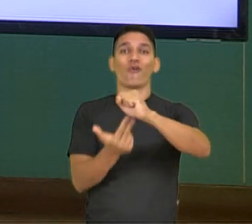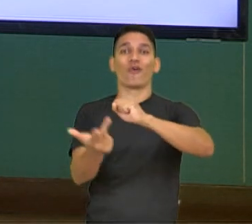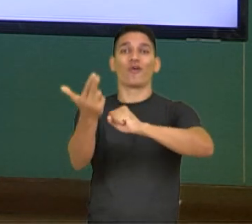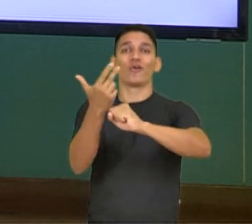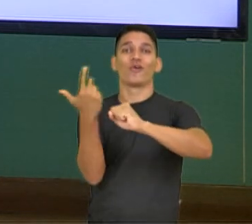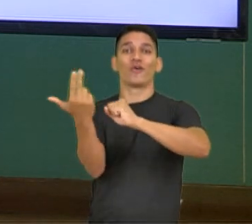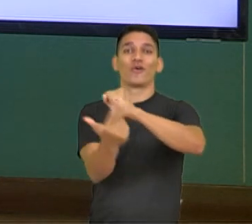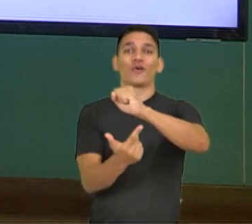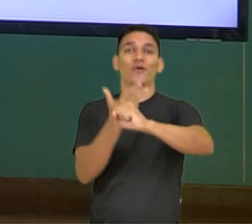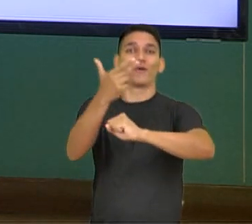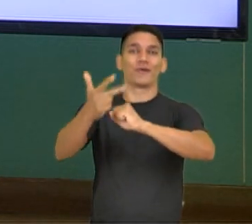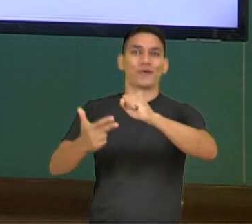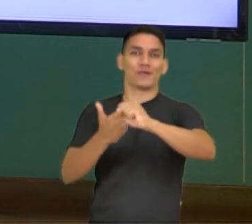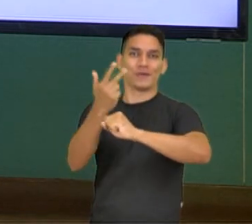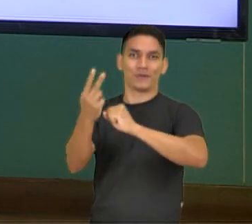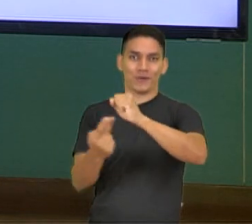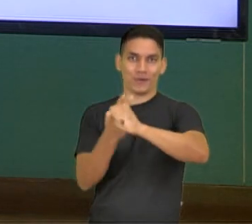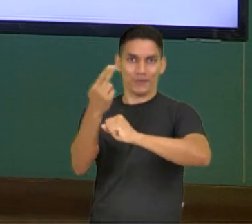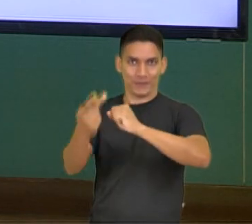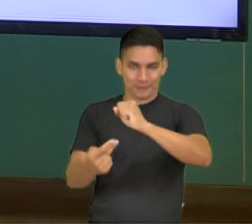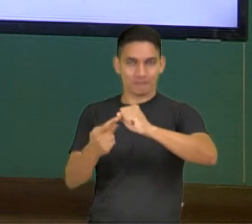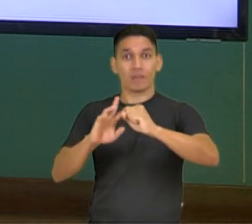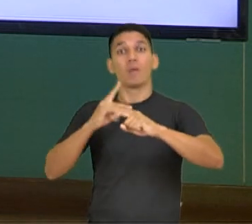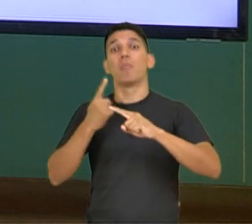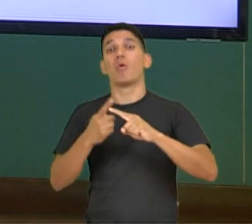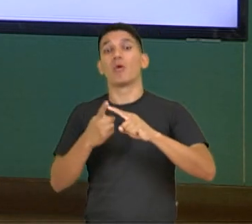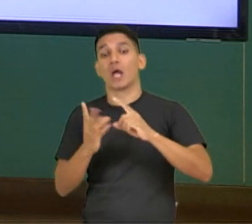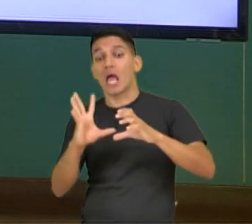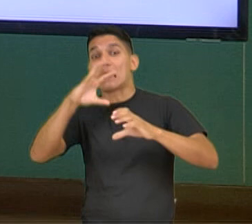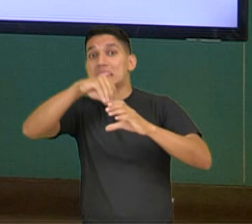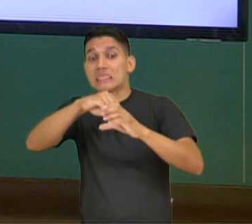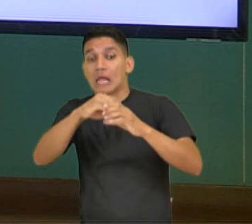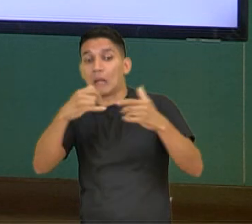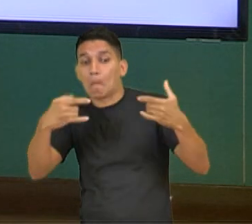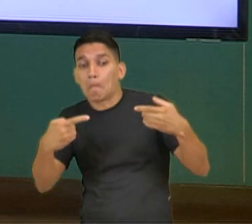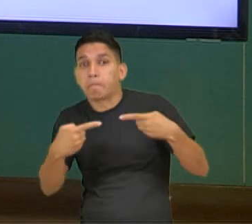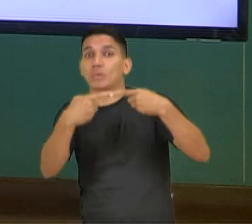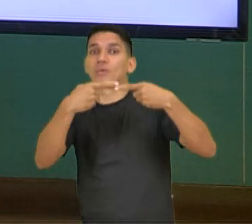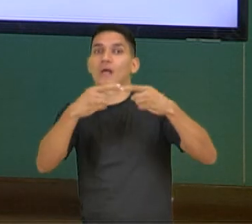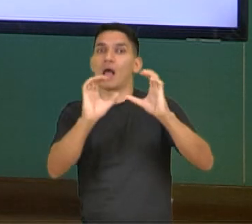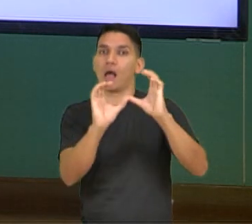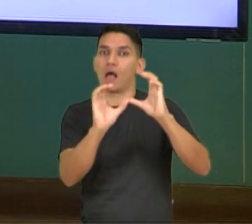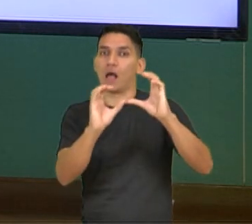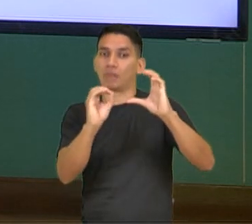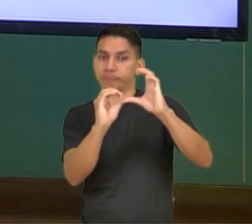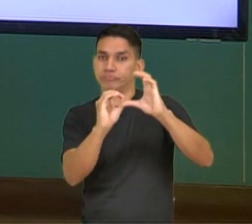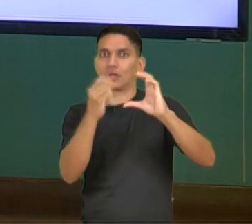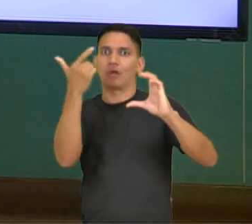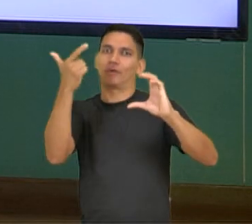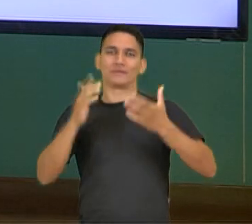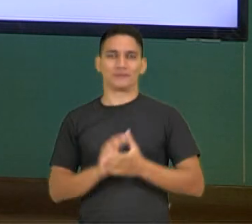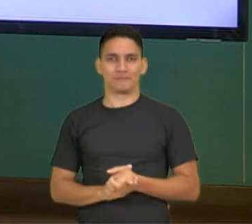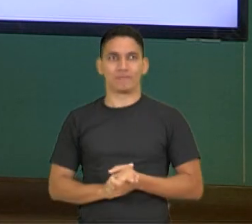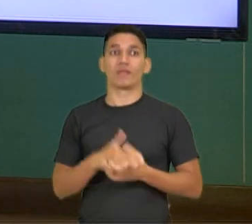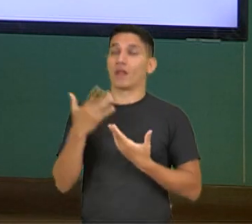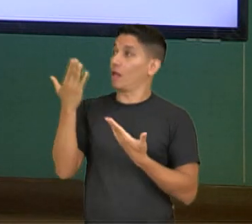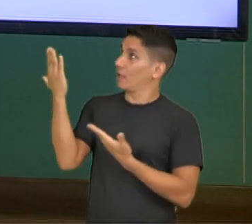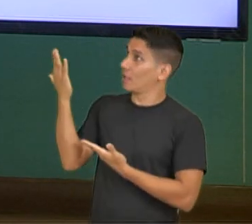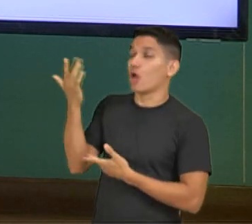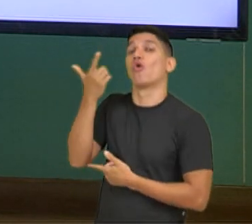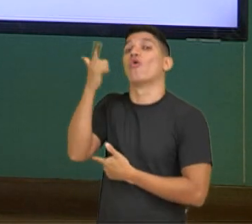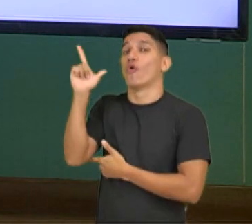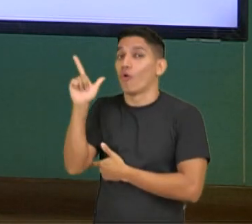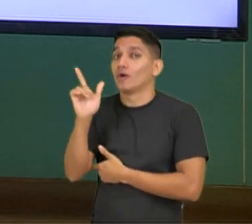homocíclicas, porque nós não vamos ter heteroátomo ligado entre carbonos. Olha aqui, ó. Aqui nós temos exemplos